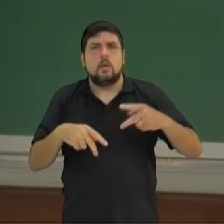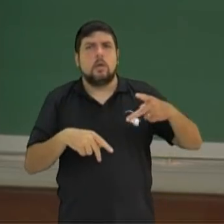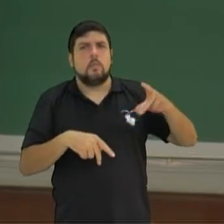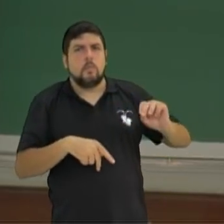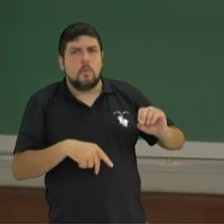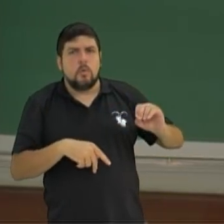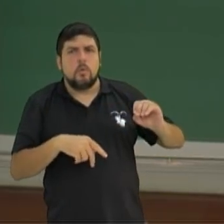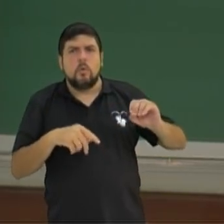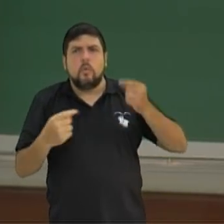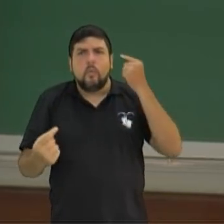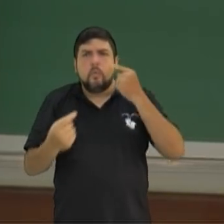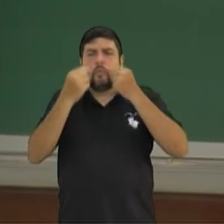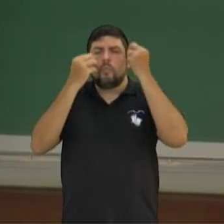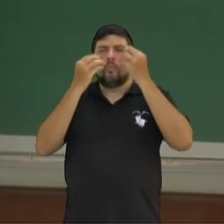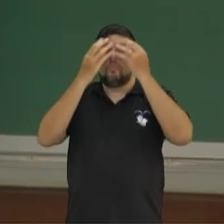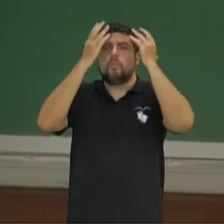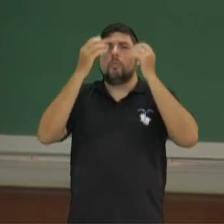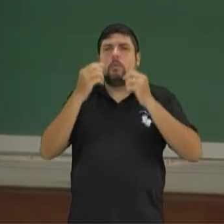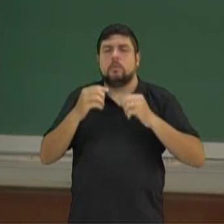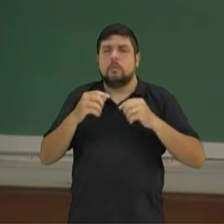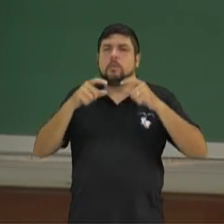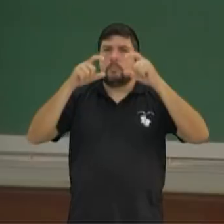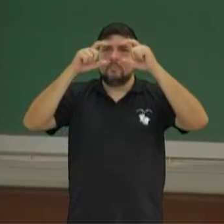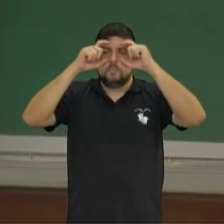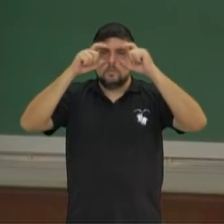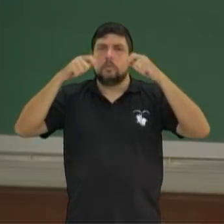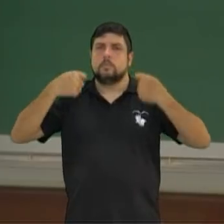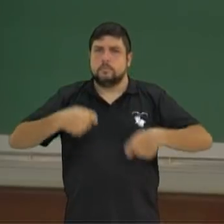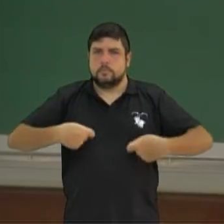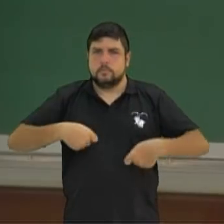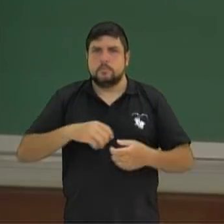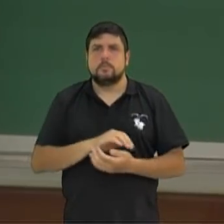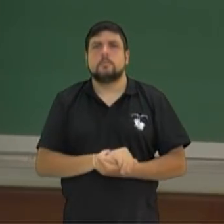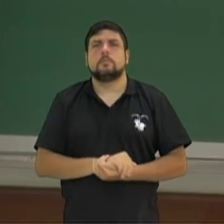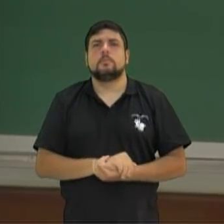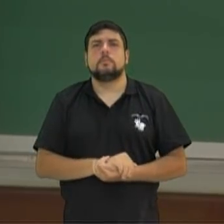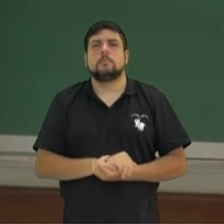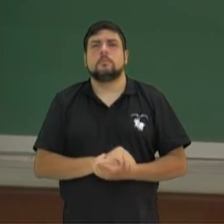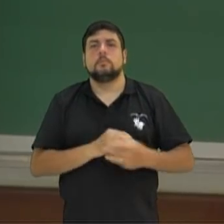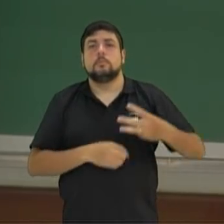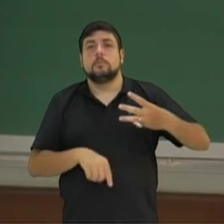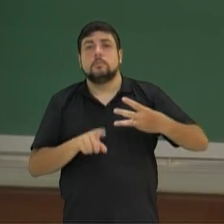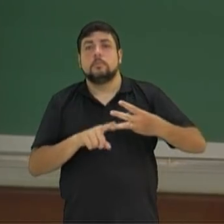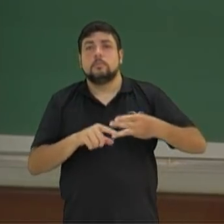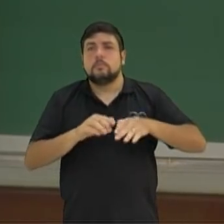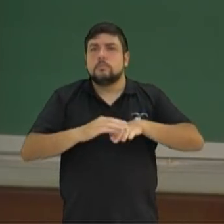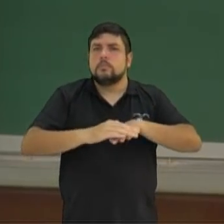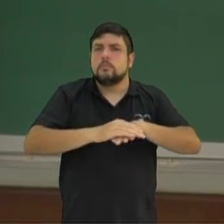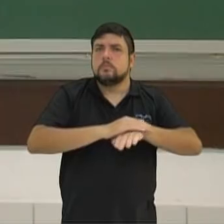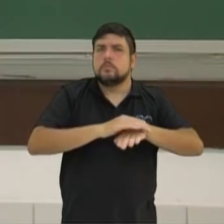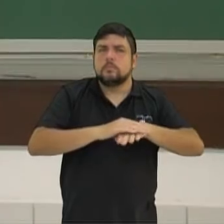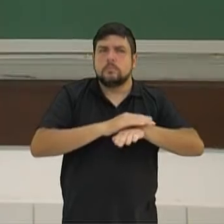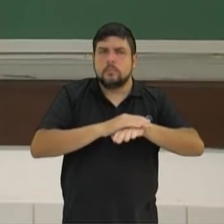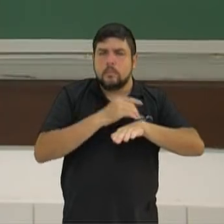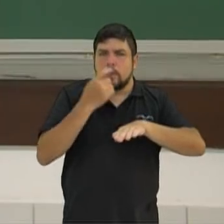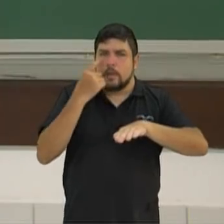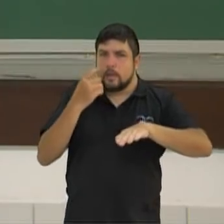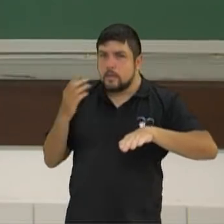no seu rosto, no seu olho. Por isso, o óculos de proteção. A sapatilha, né? A sapatilha é